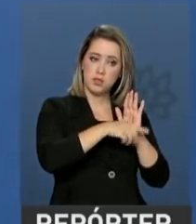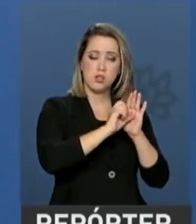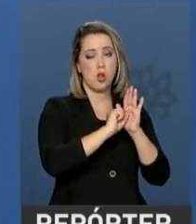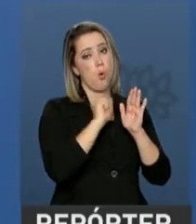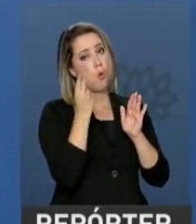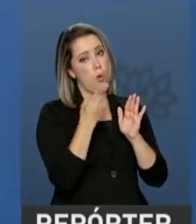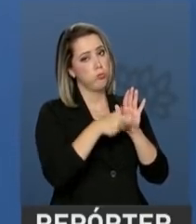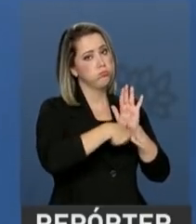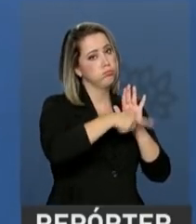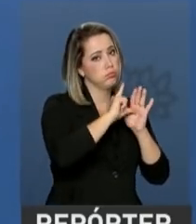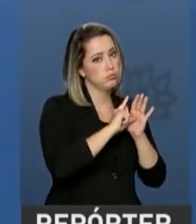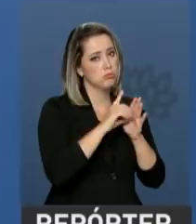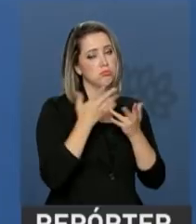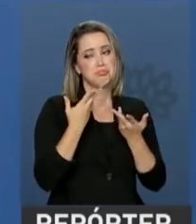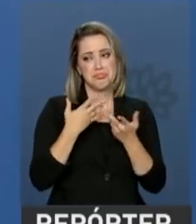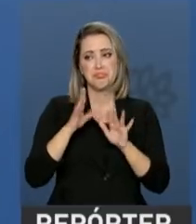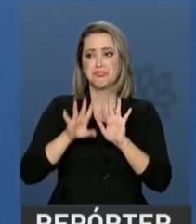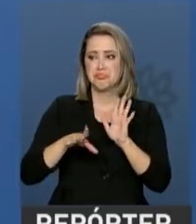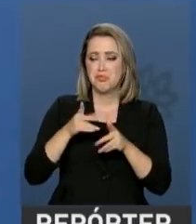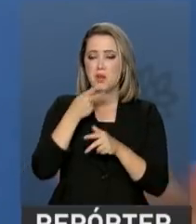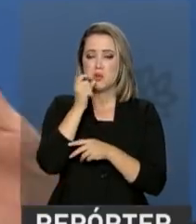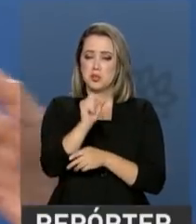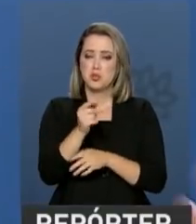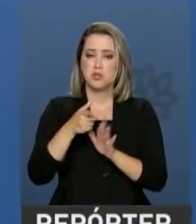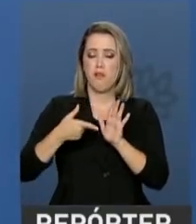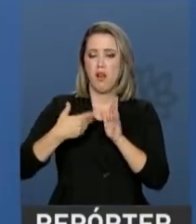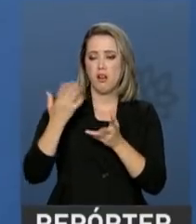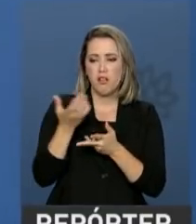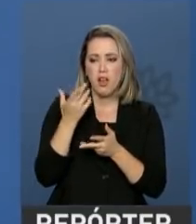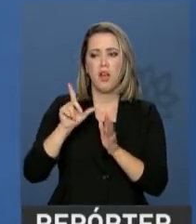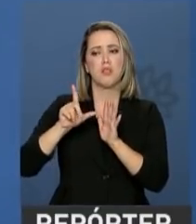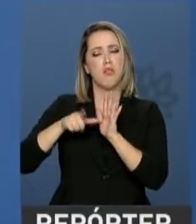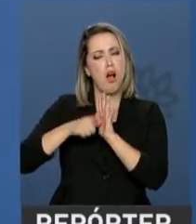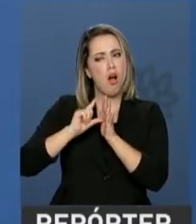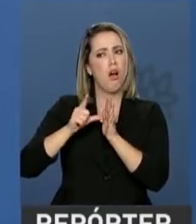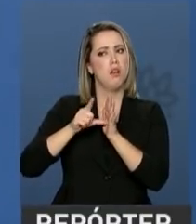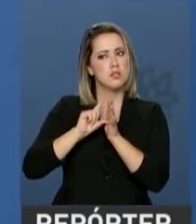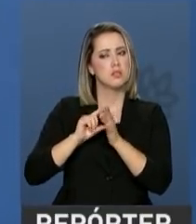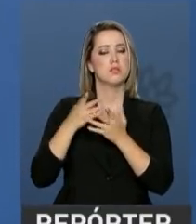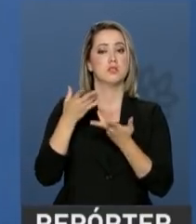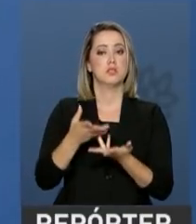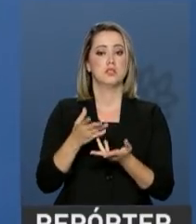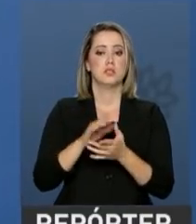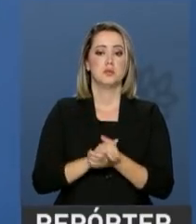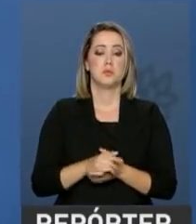A maioria responde mais cedo. Alguns estão dizendo, não, eu quero trabalhar mais um pouco, mas a maioria responde mais cedo.